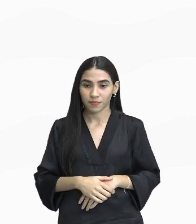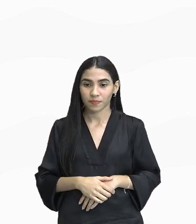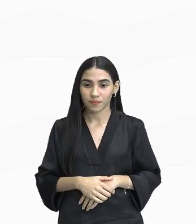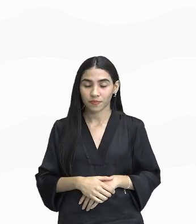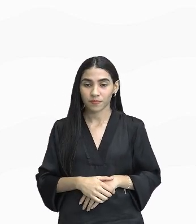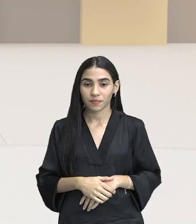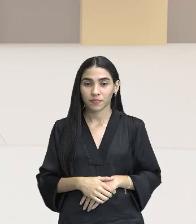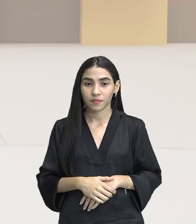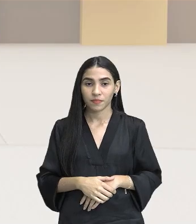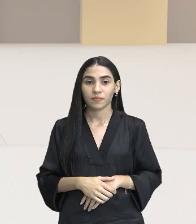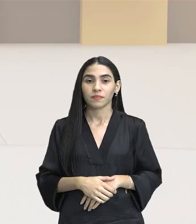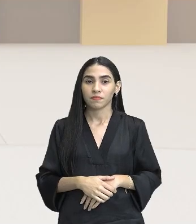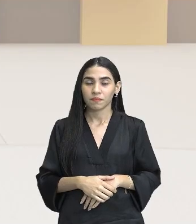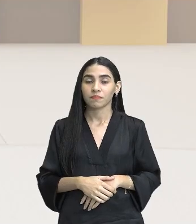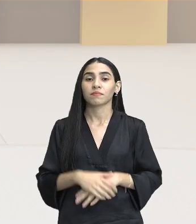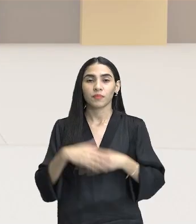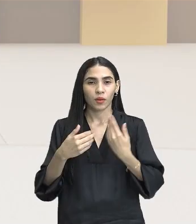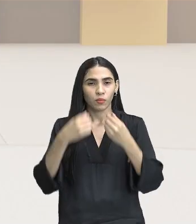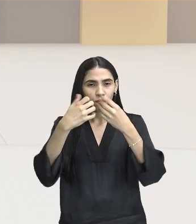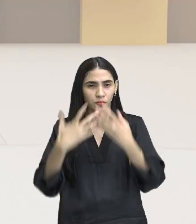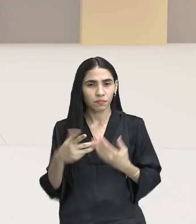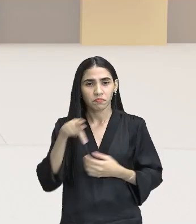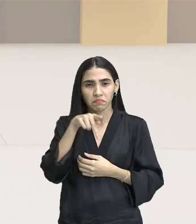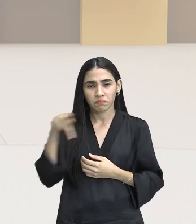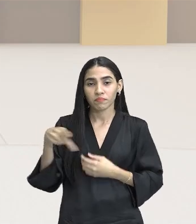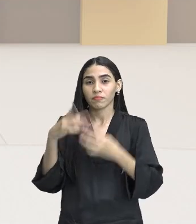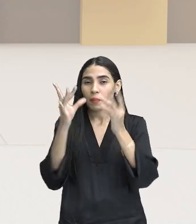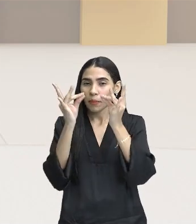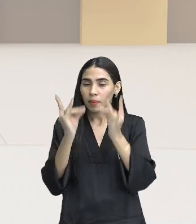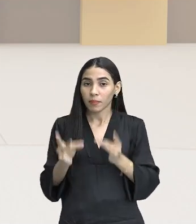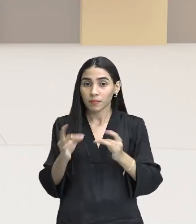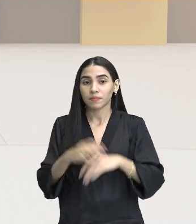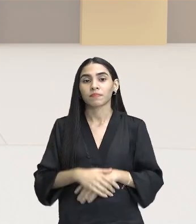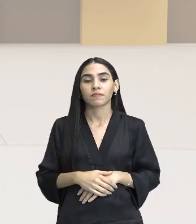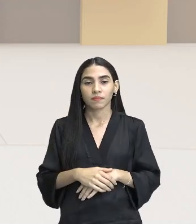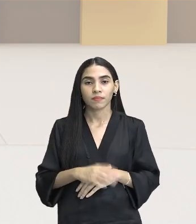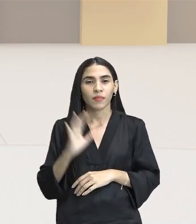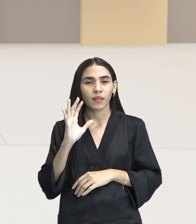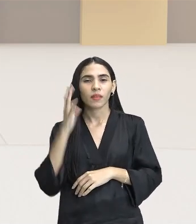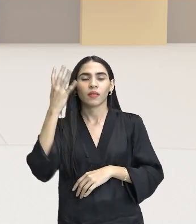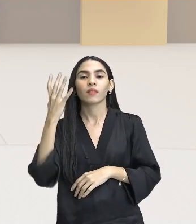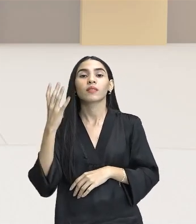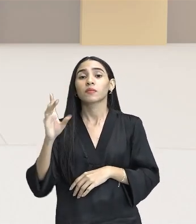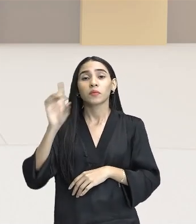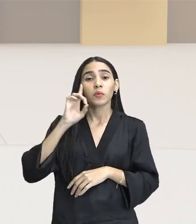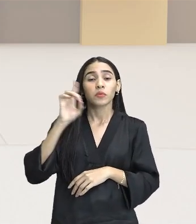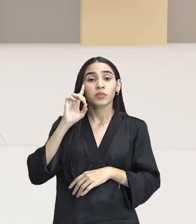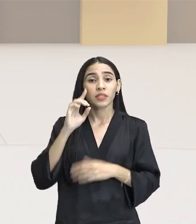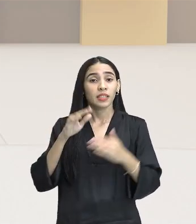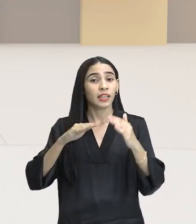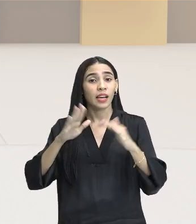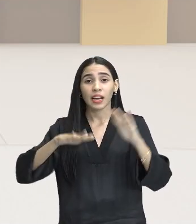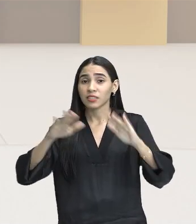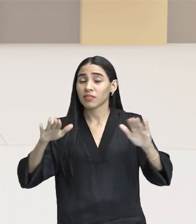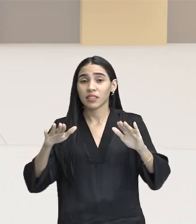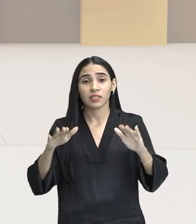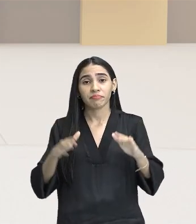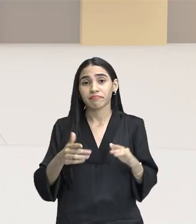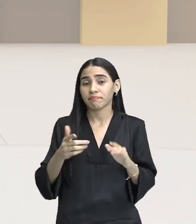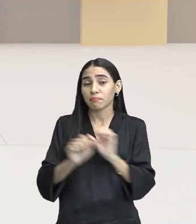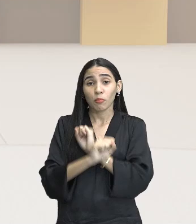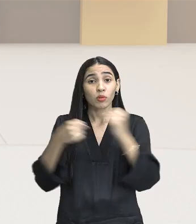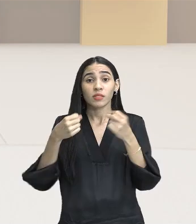professor Rosângelo bem colocou no início da nossa aula que as coisas acontecem e nós nem